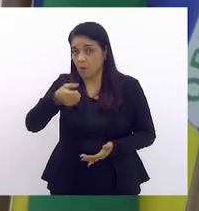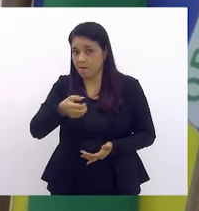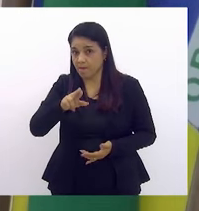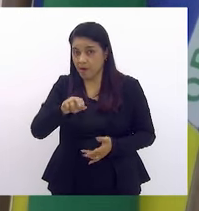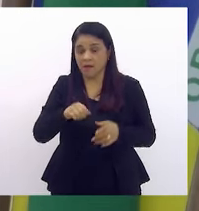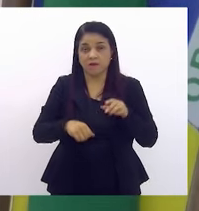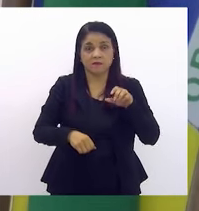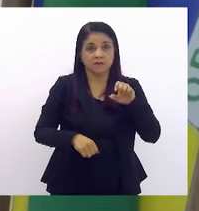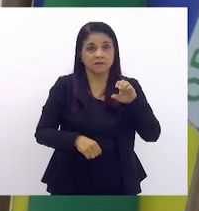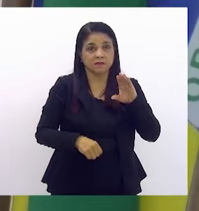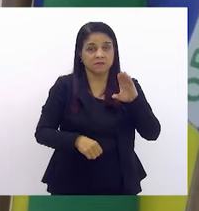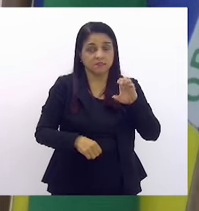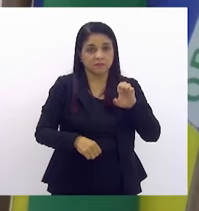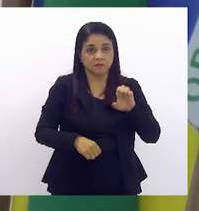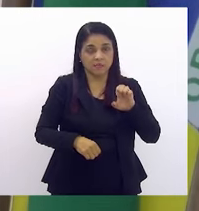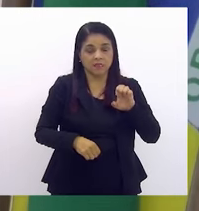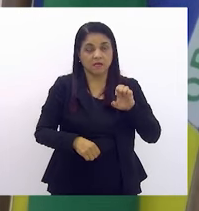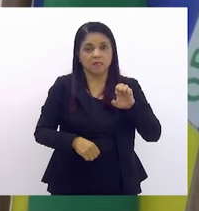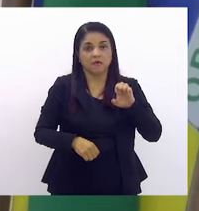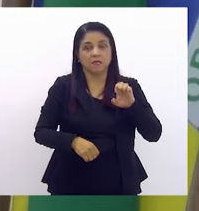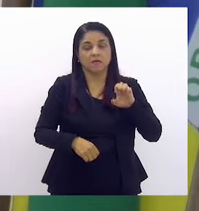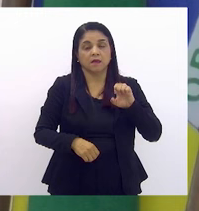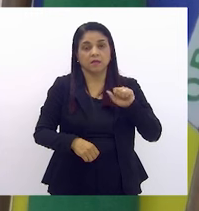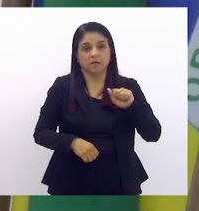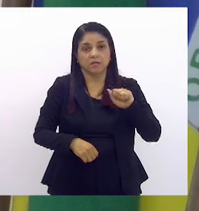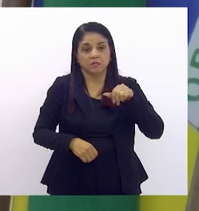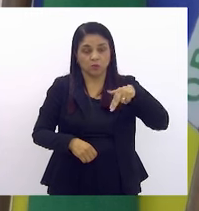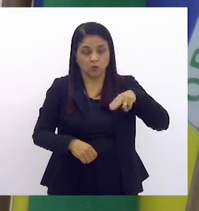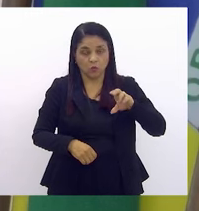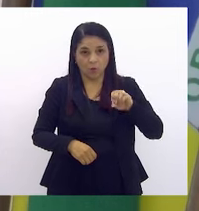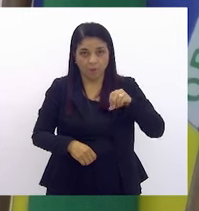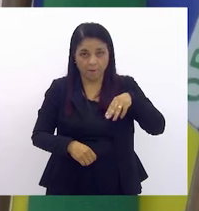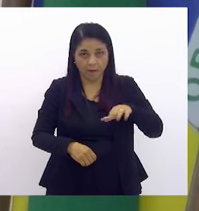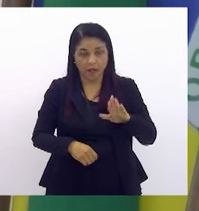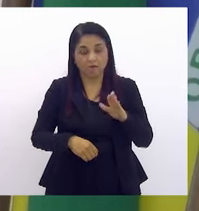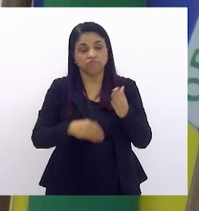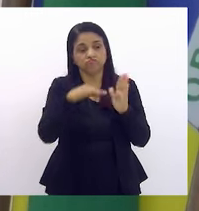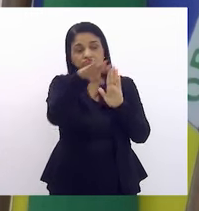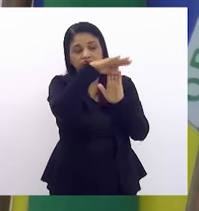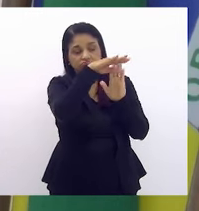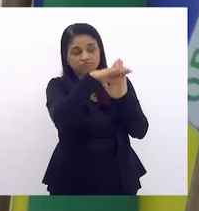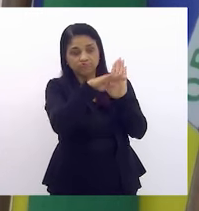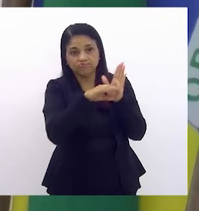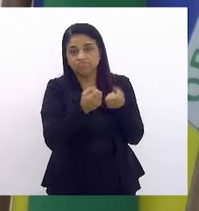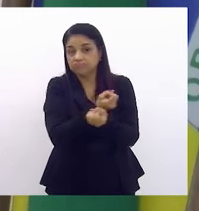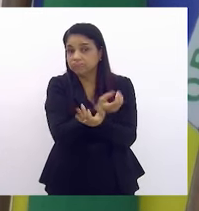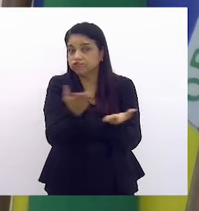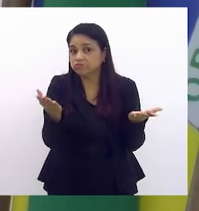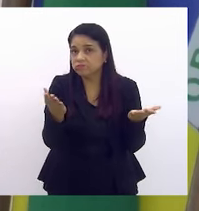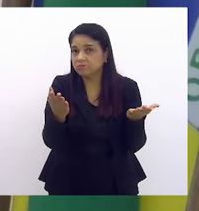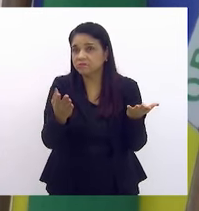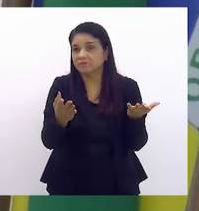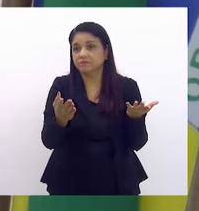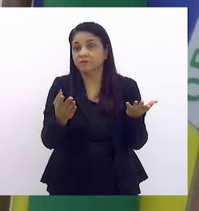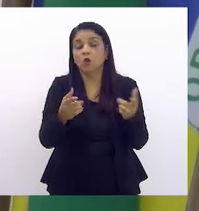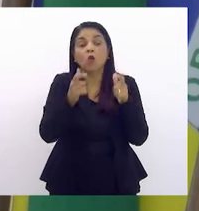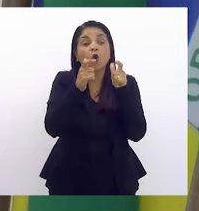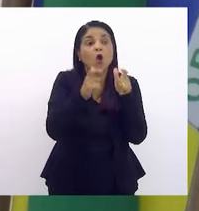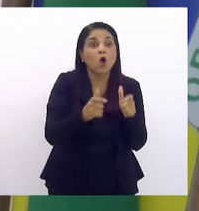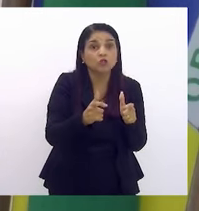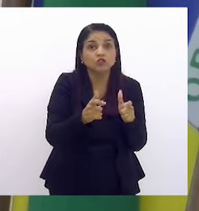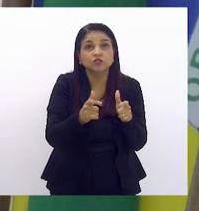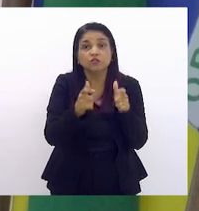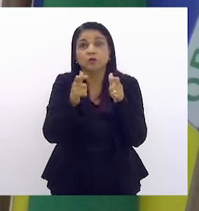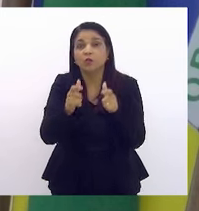que é uma empresa pública, ter disponibilizado o cronograma de obras. E aonde? Porque as pessoas perguntam muito isso